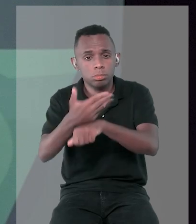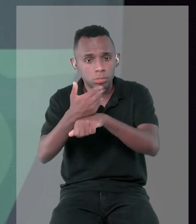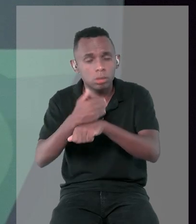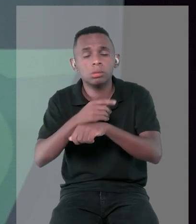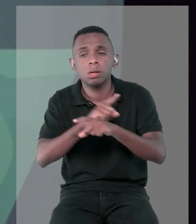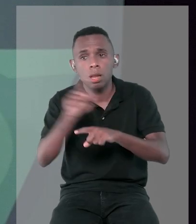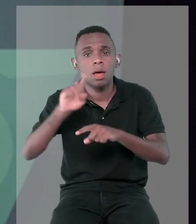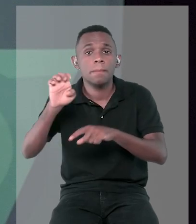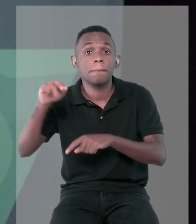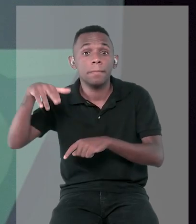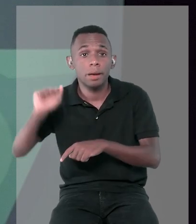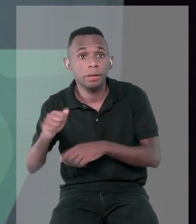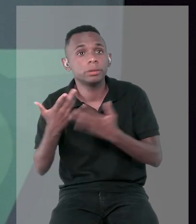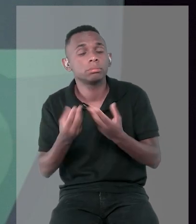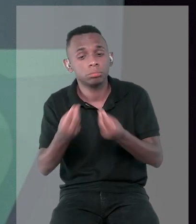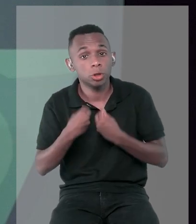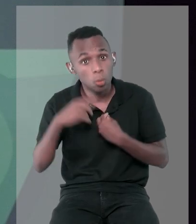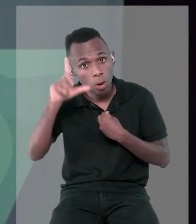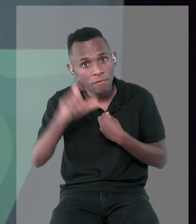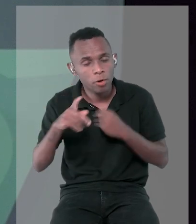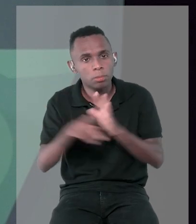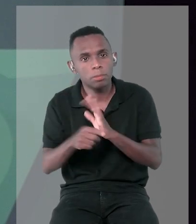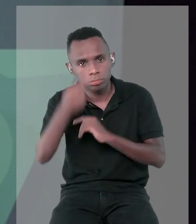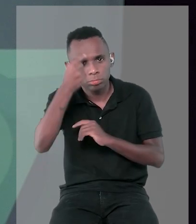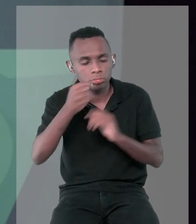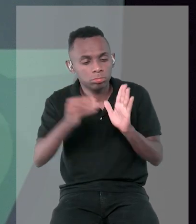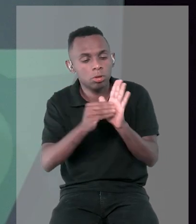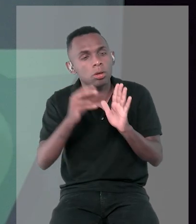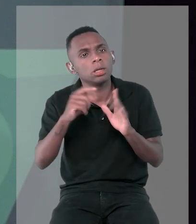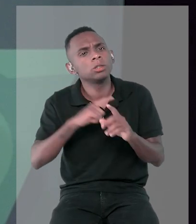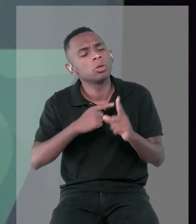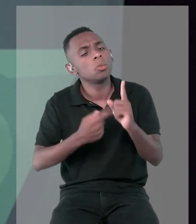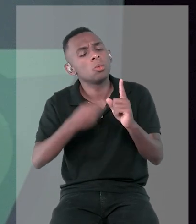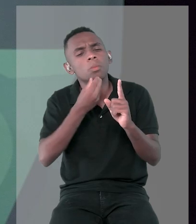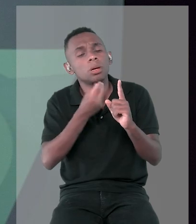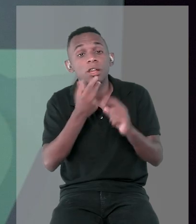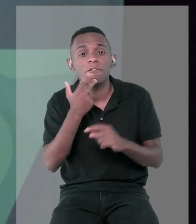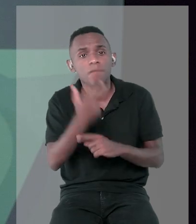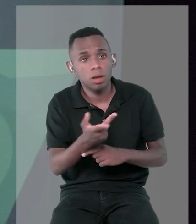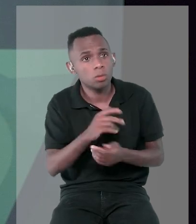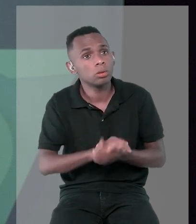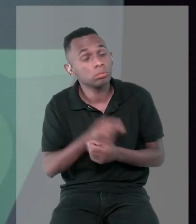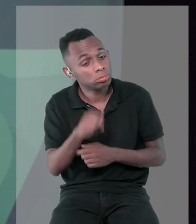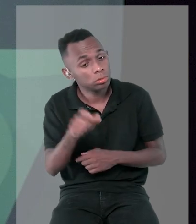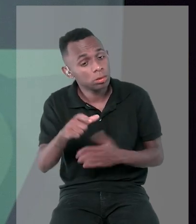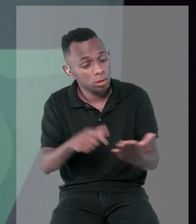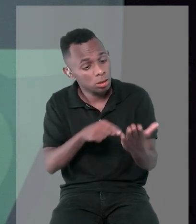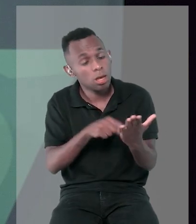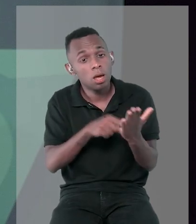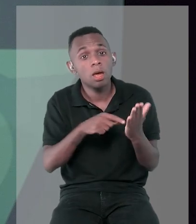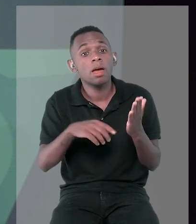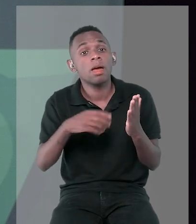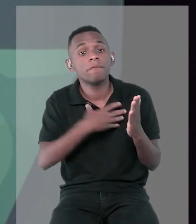diplomacia, estava em Berna. Ele me cedeu uma foto para a fotobiografia e tinha um menino. E ele me falou, Marcílio, que aquele era